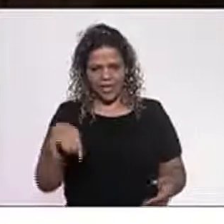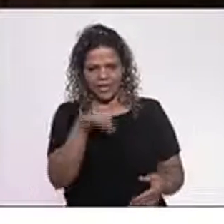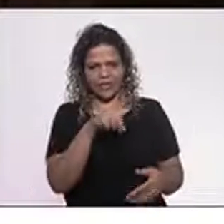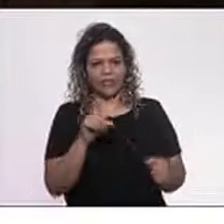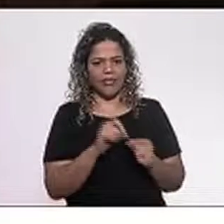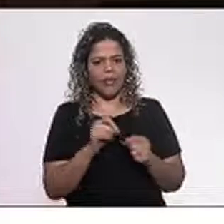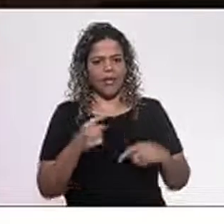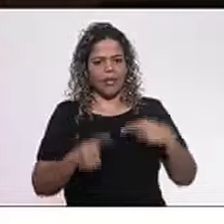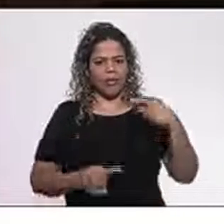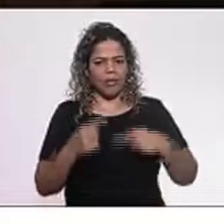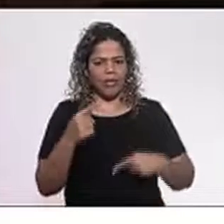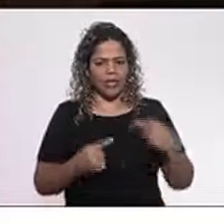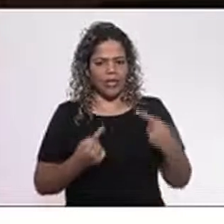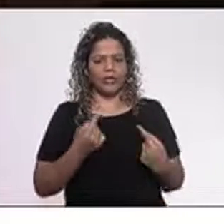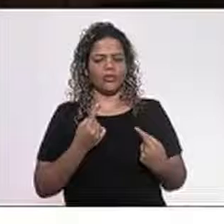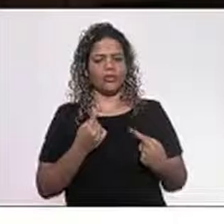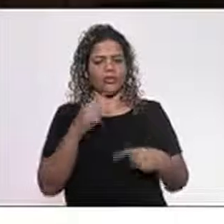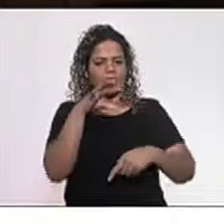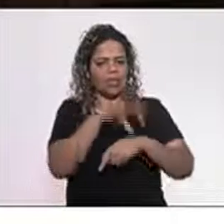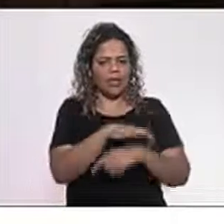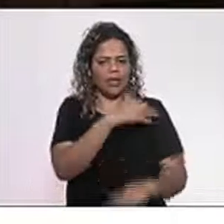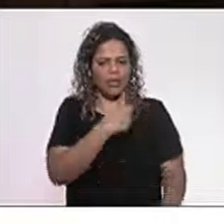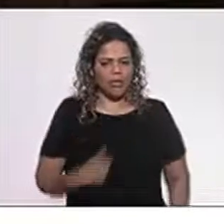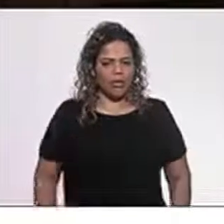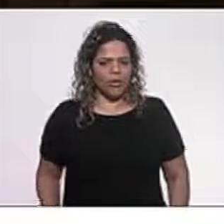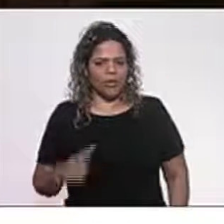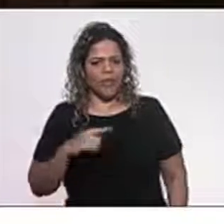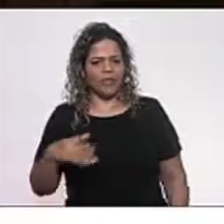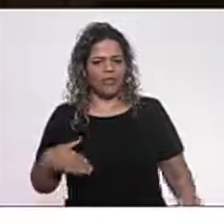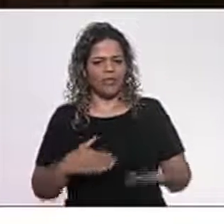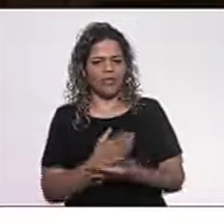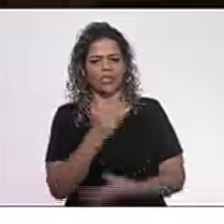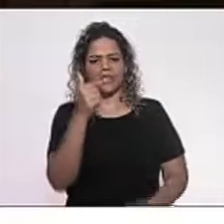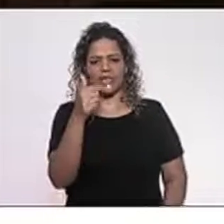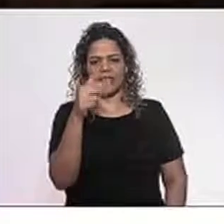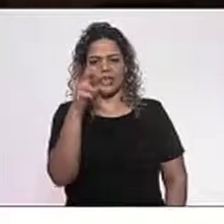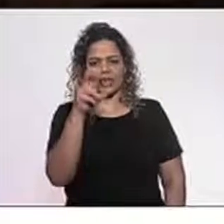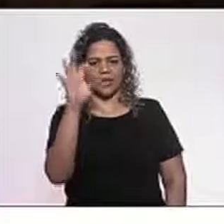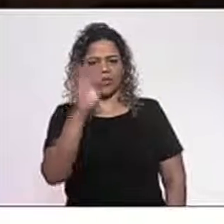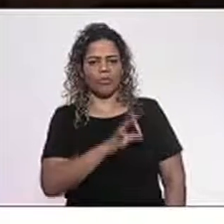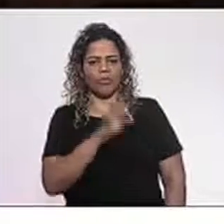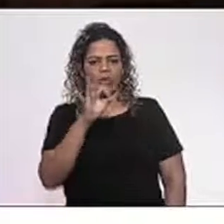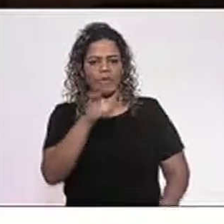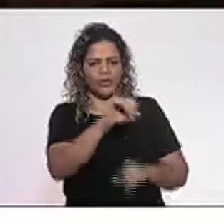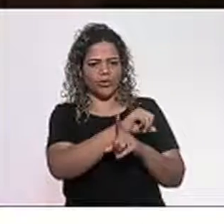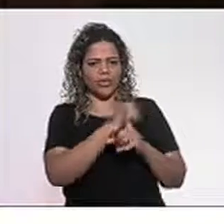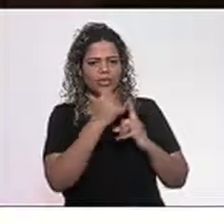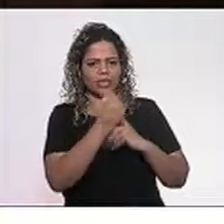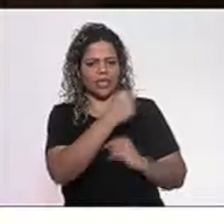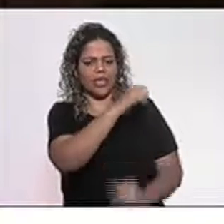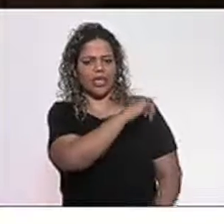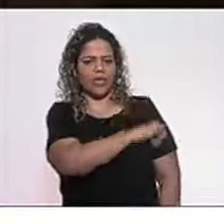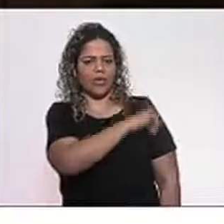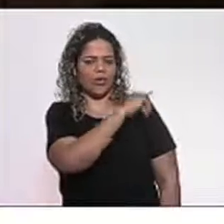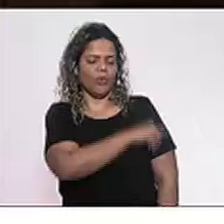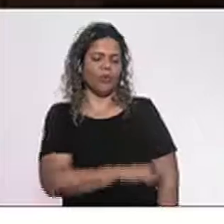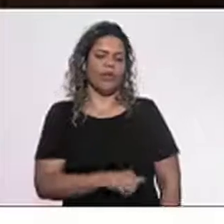aqui de uma política de segurança pública que tem uma aprovação de 75% da sociedade do Rio de Janeiro.